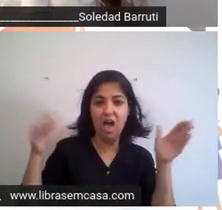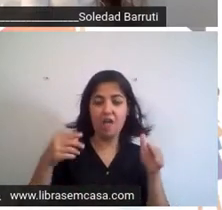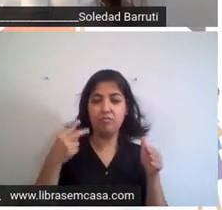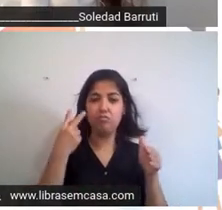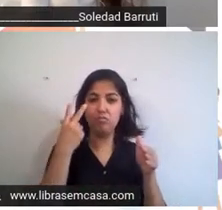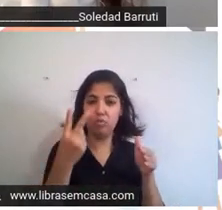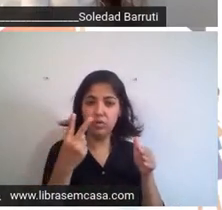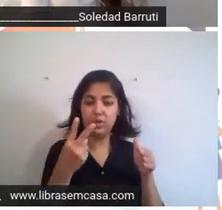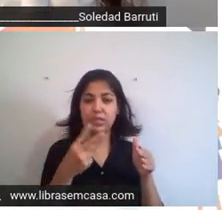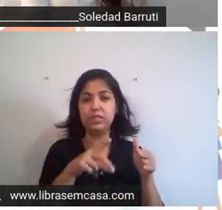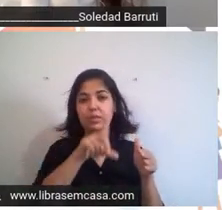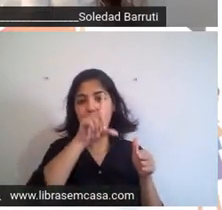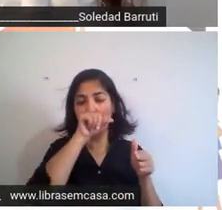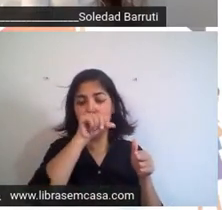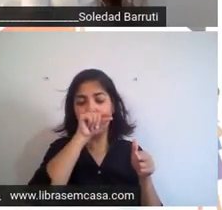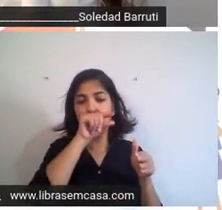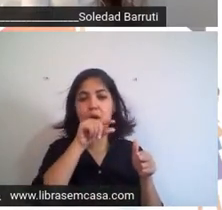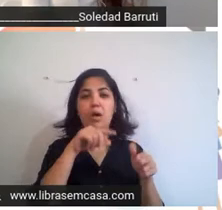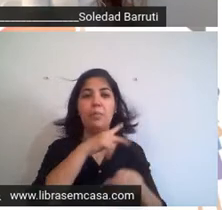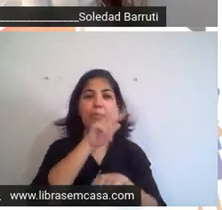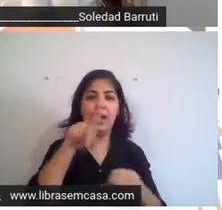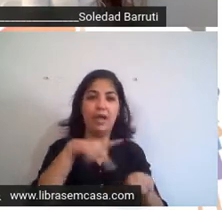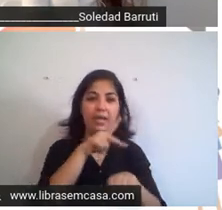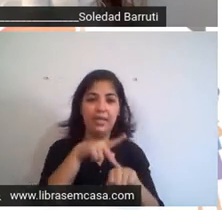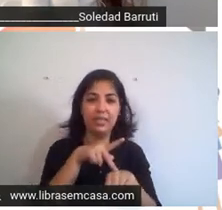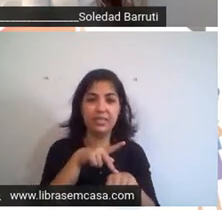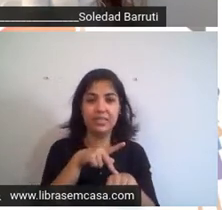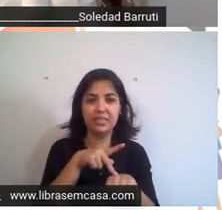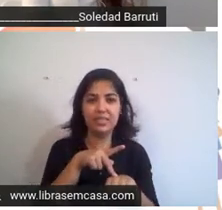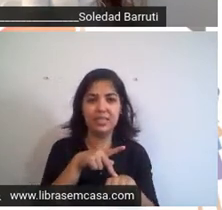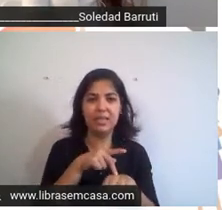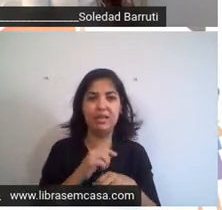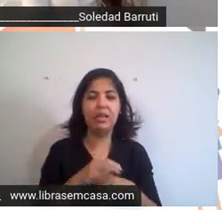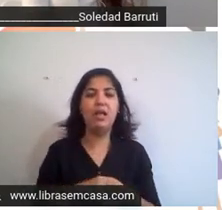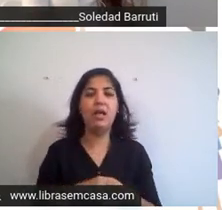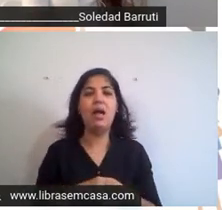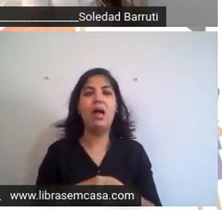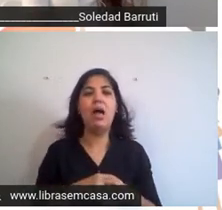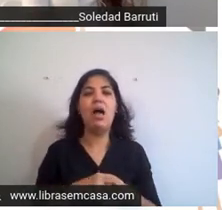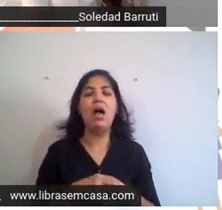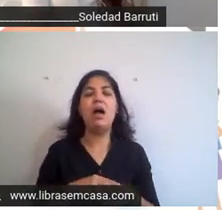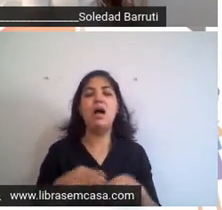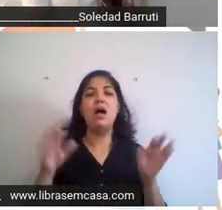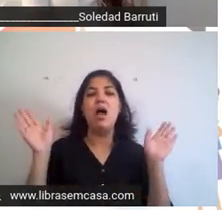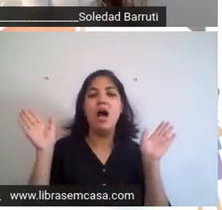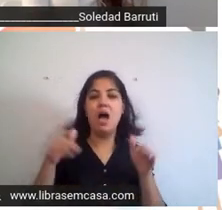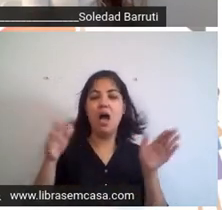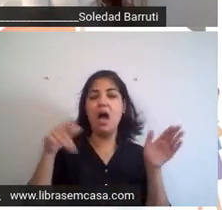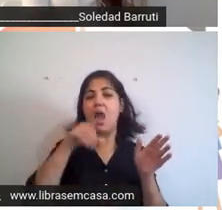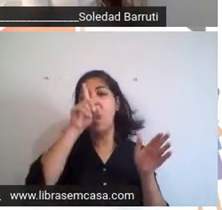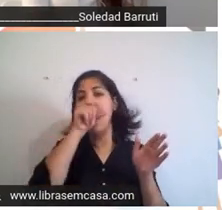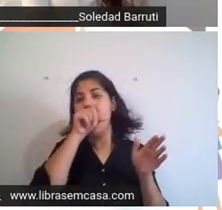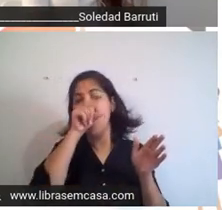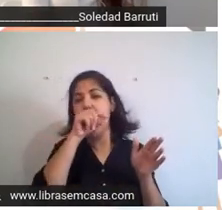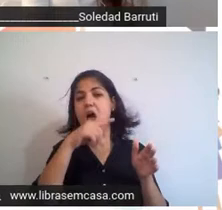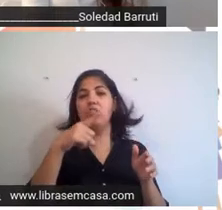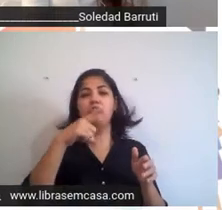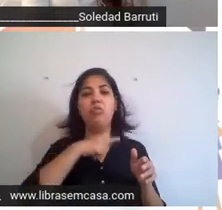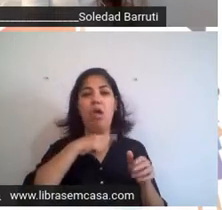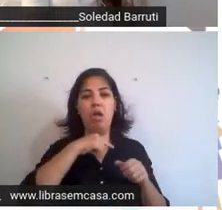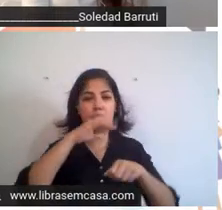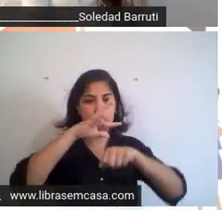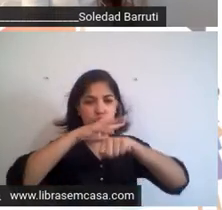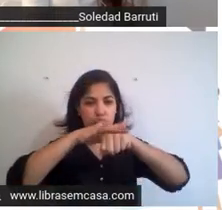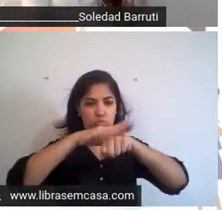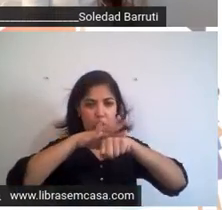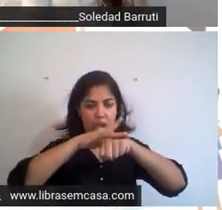países se vê embargado porque as aves estão com influenza, por exemplo, ou por algum novo tipo de cepa